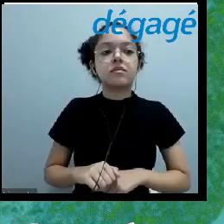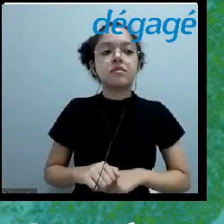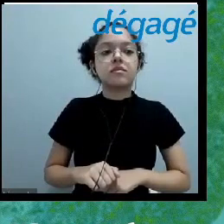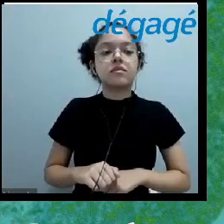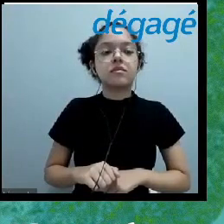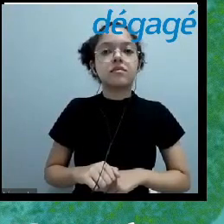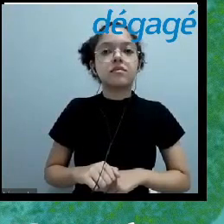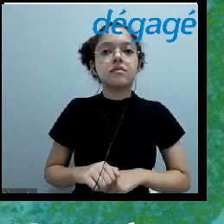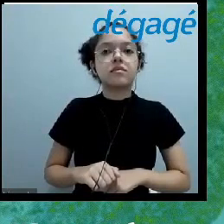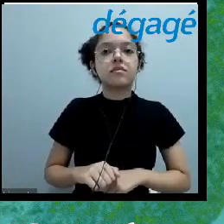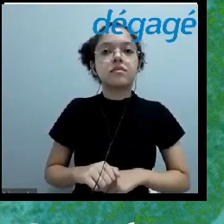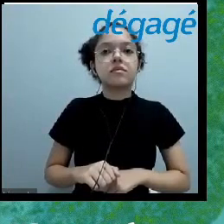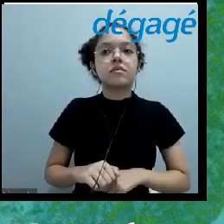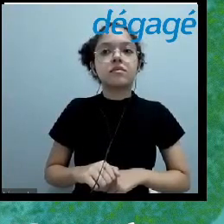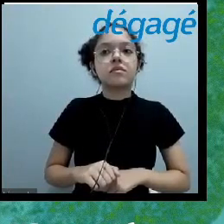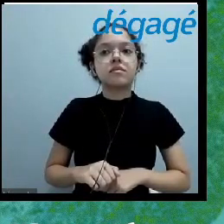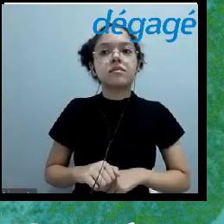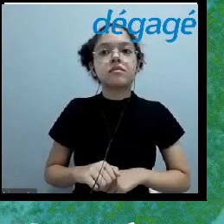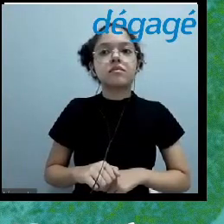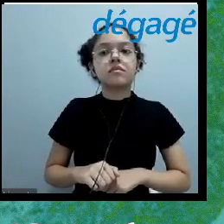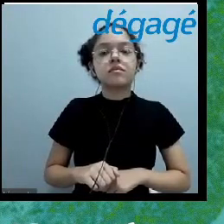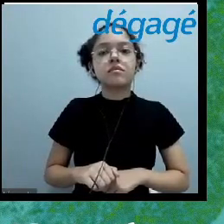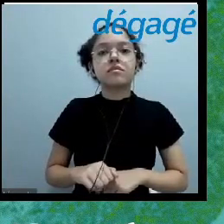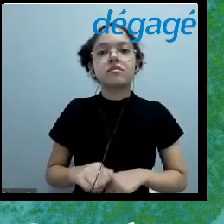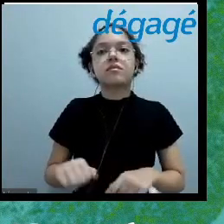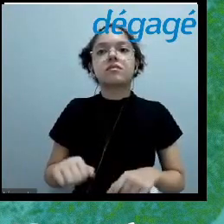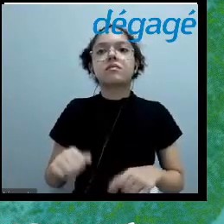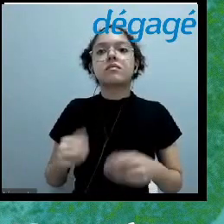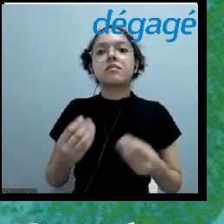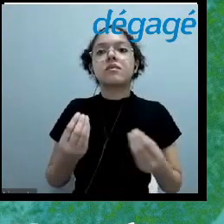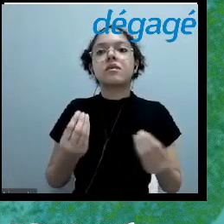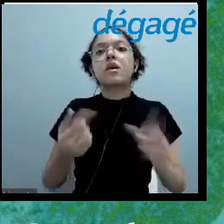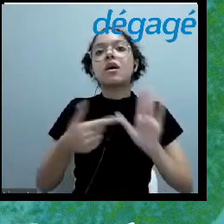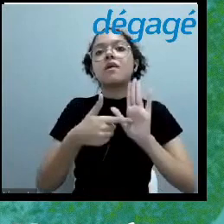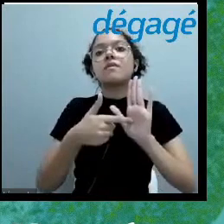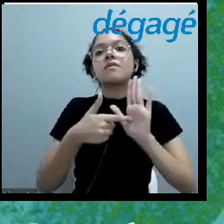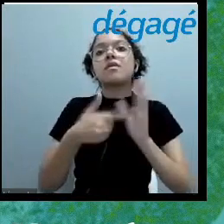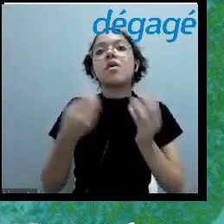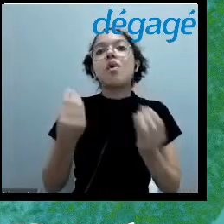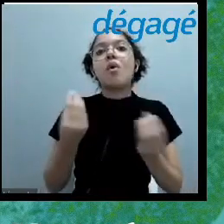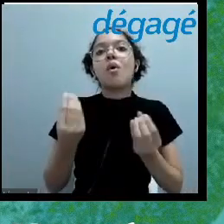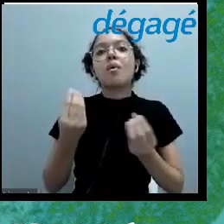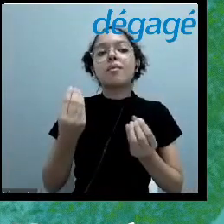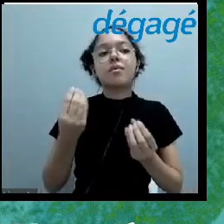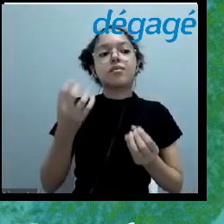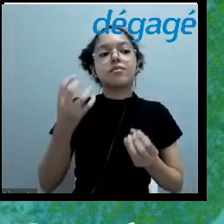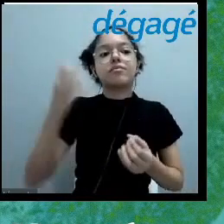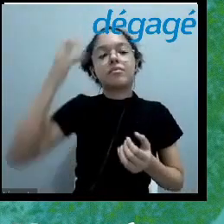Estou meio enrolado, que eu sou meio prolixo. Mas, assim, tem muito tempo, Rejane?